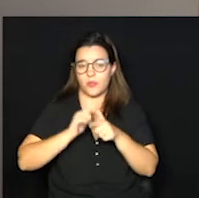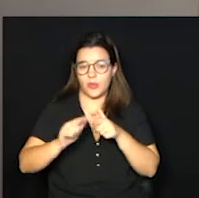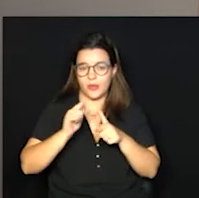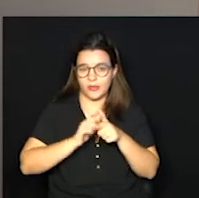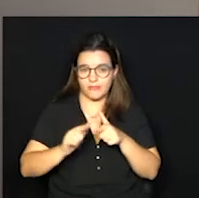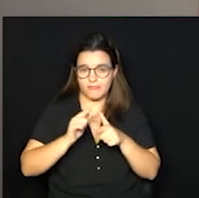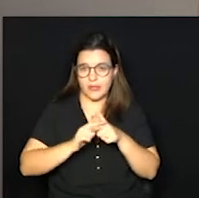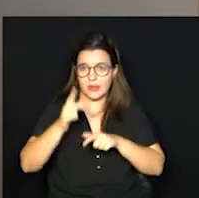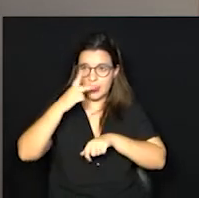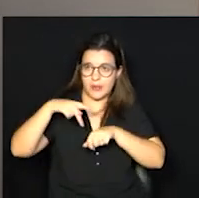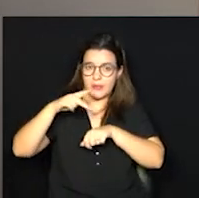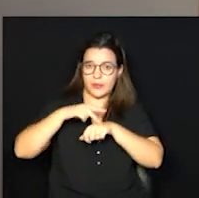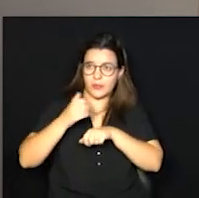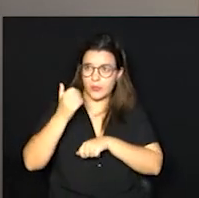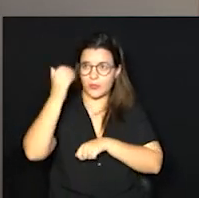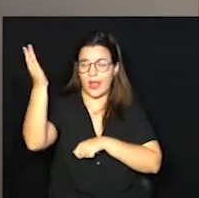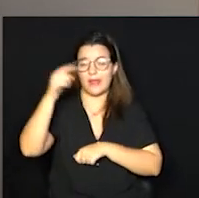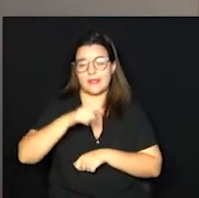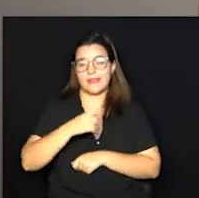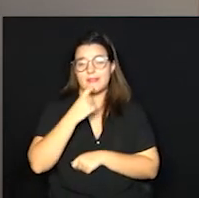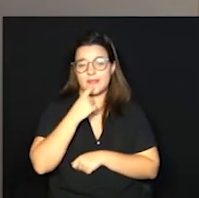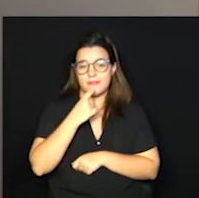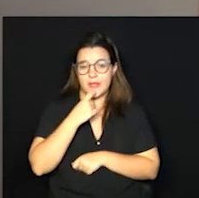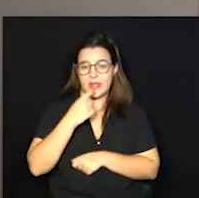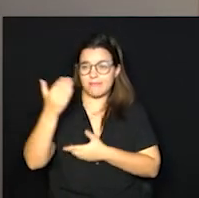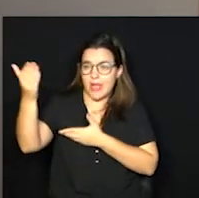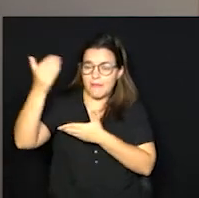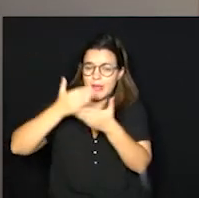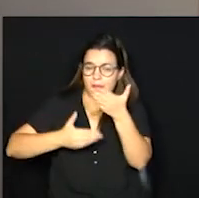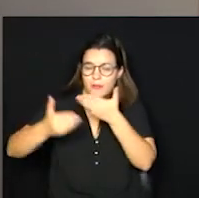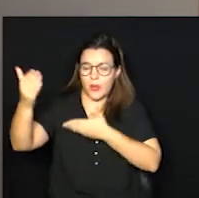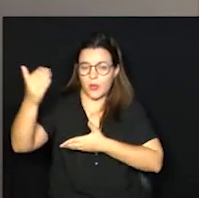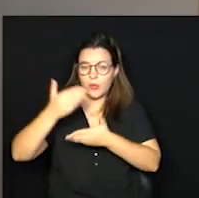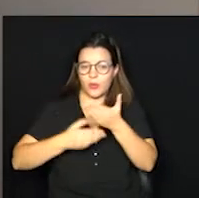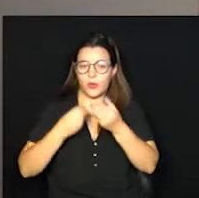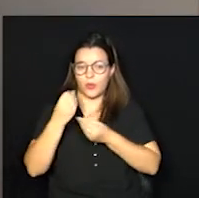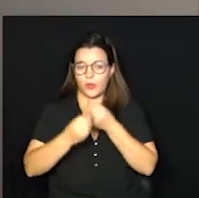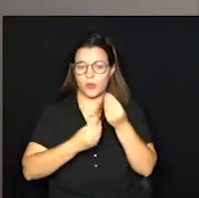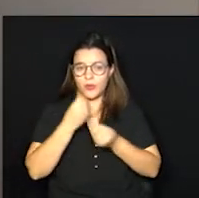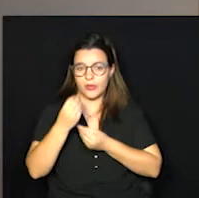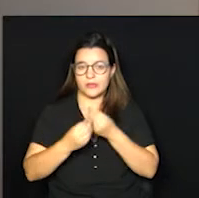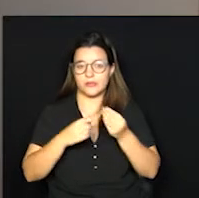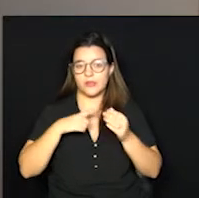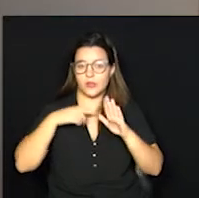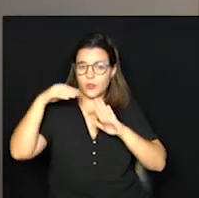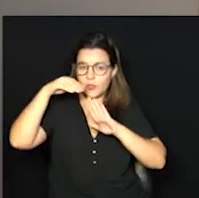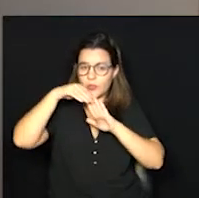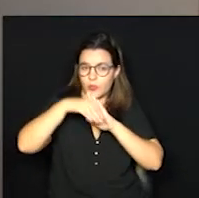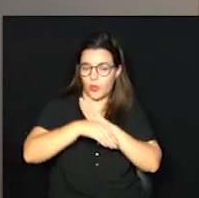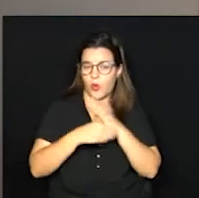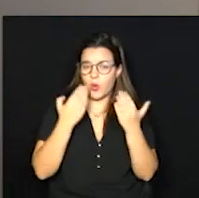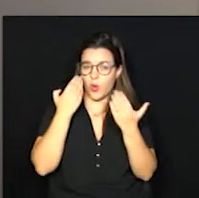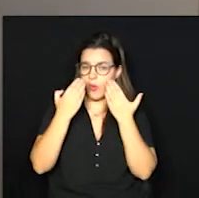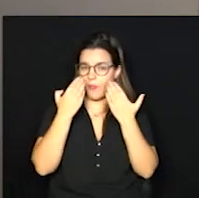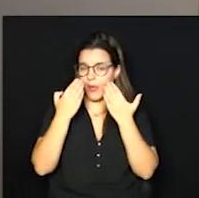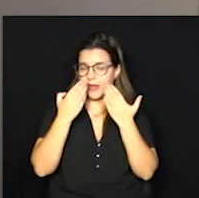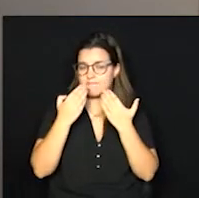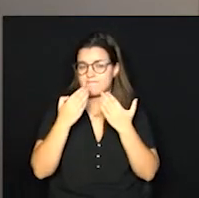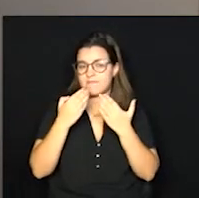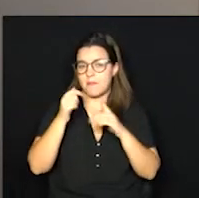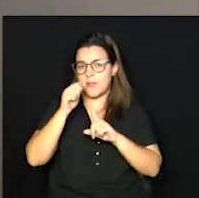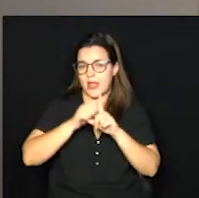setor externo na região metropolitana de Campinas, como a gente pode verificar nessa queda, na comparação setembro